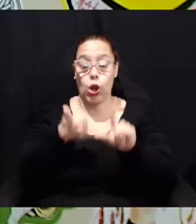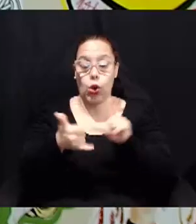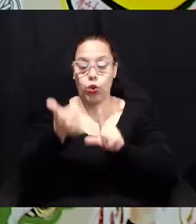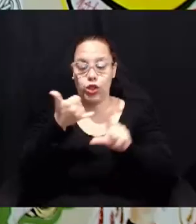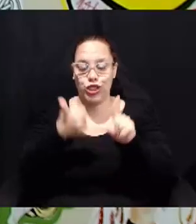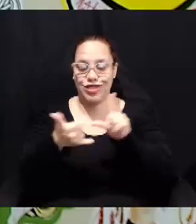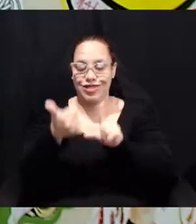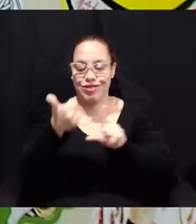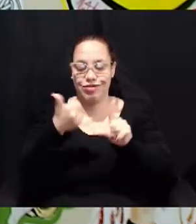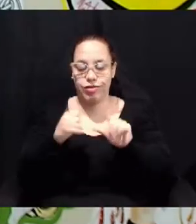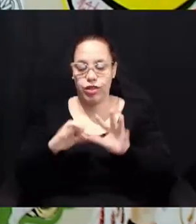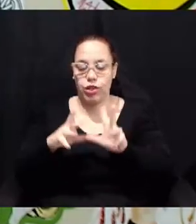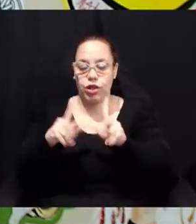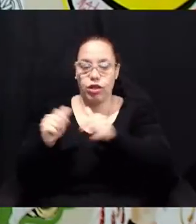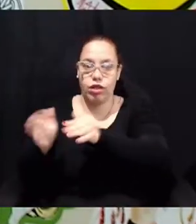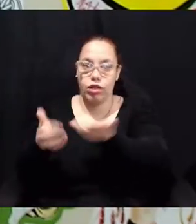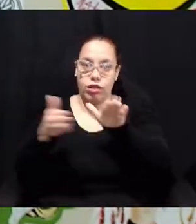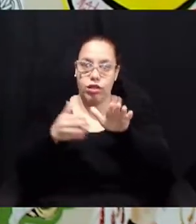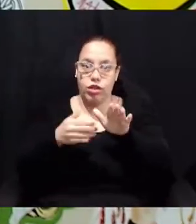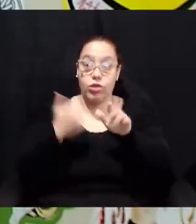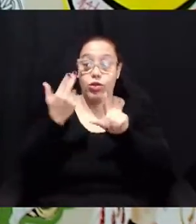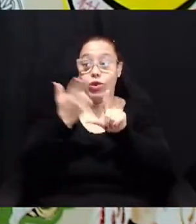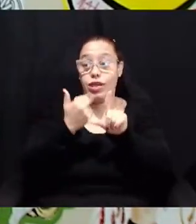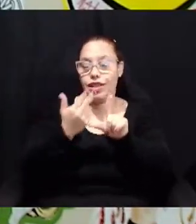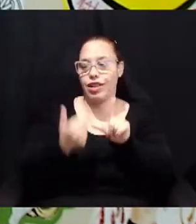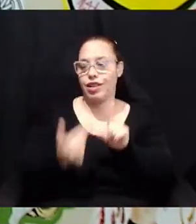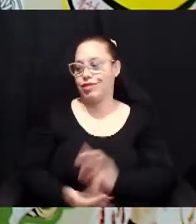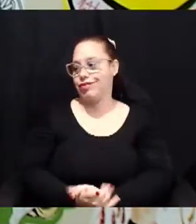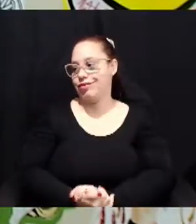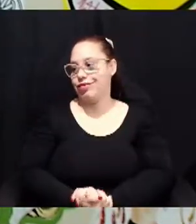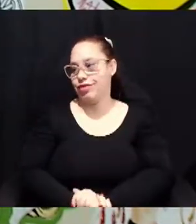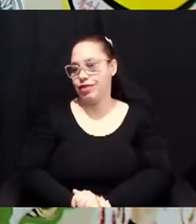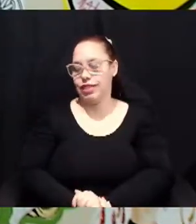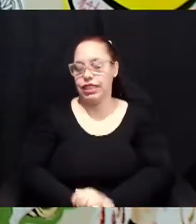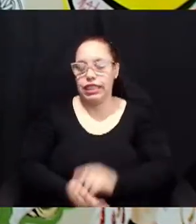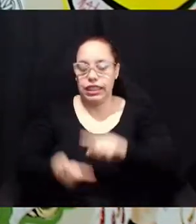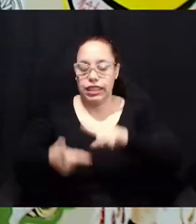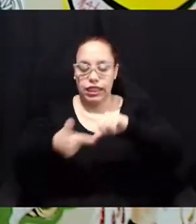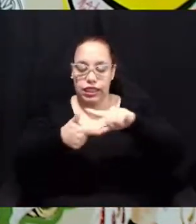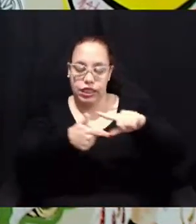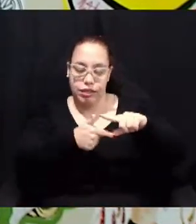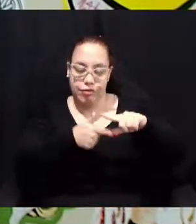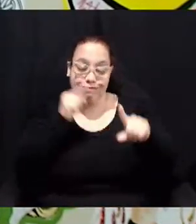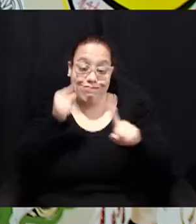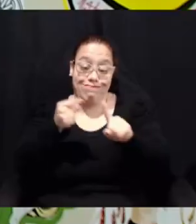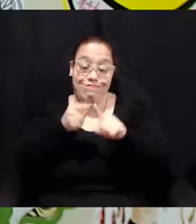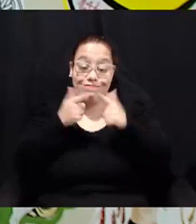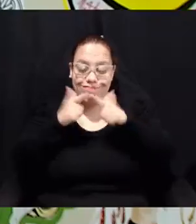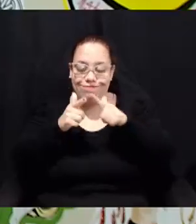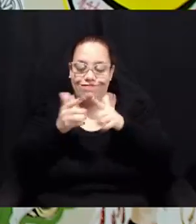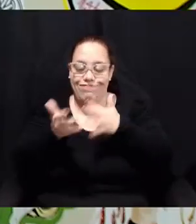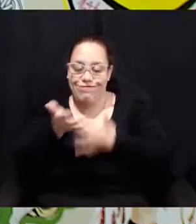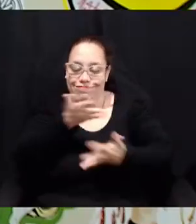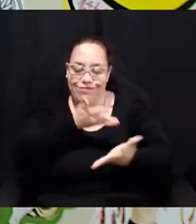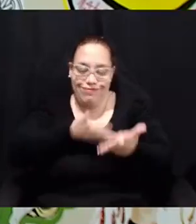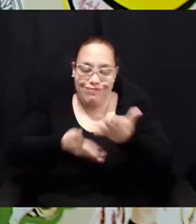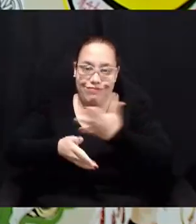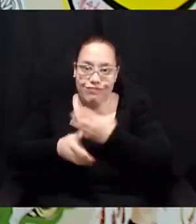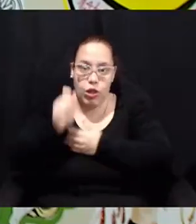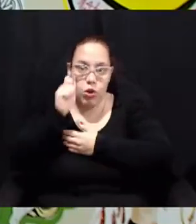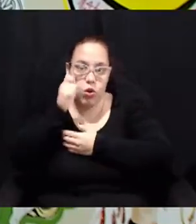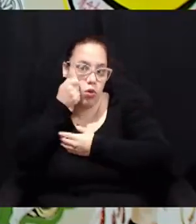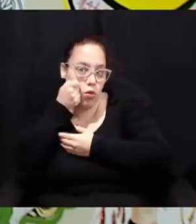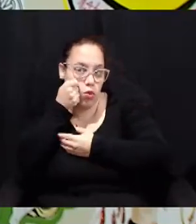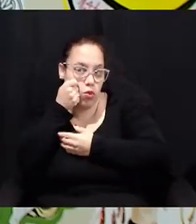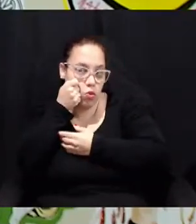esse processo através dos desenhos. Então o quadrinho ele também tem essa metalinguagem que ele mistura o preto das